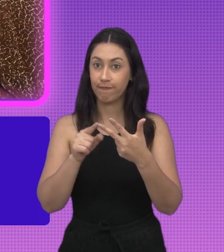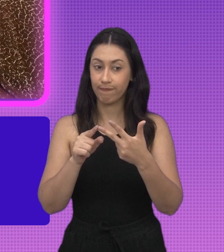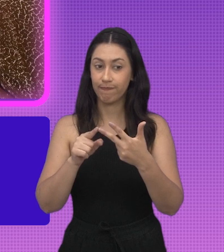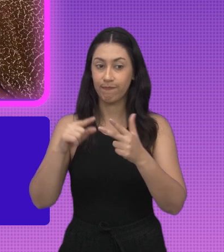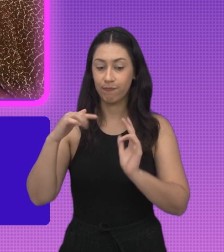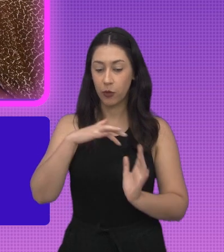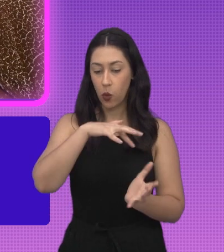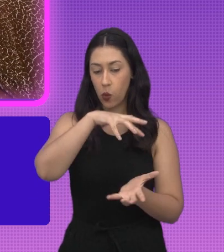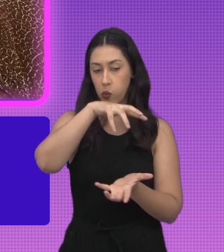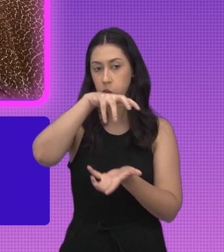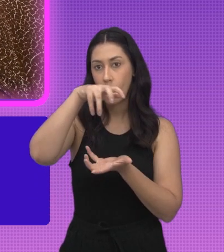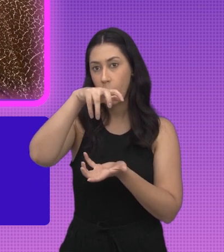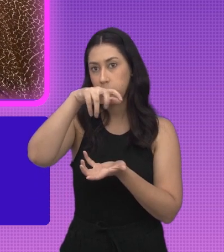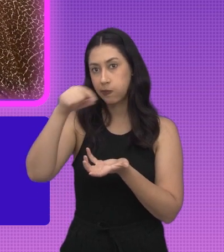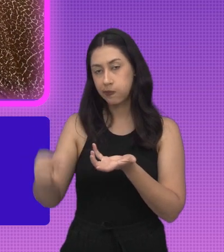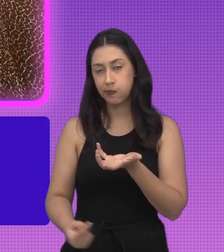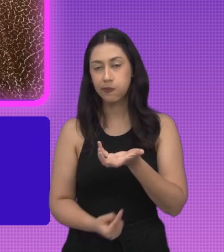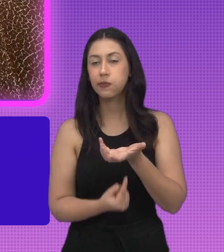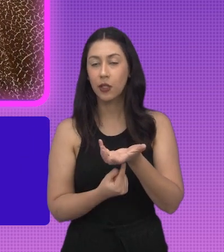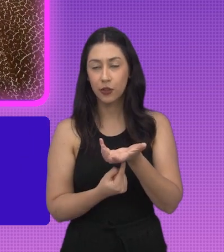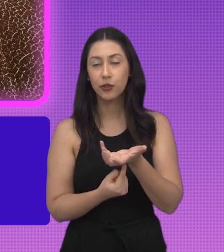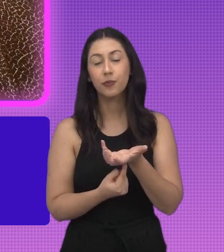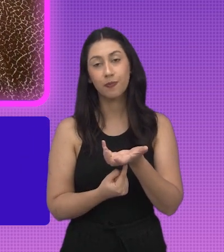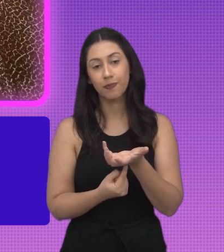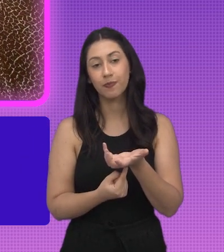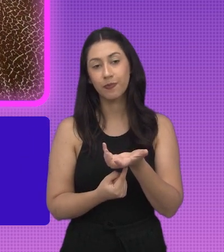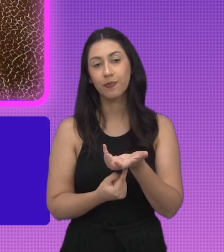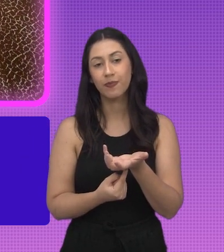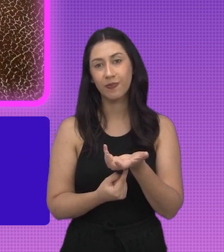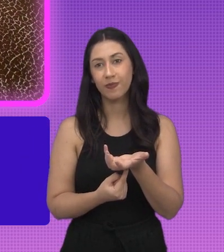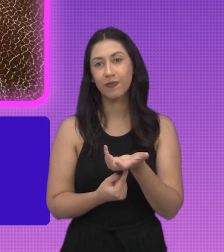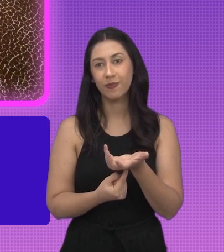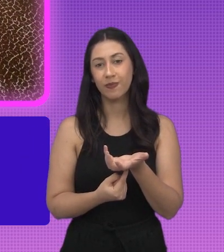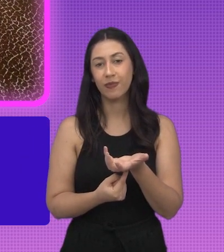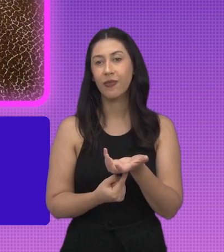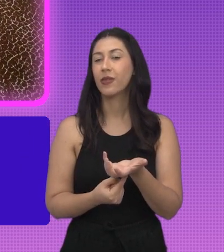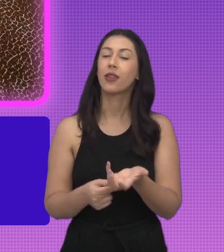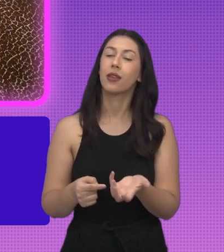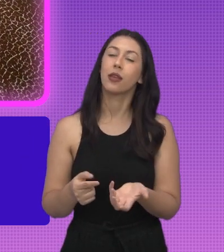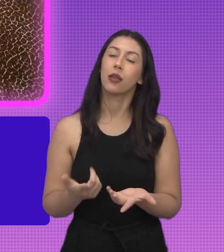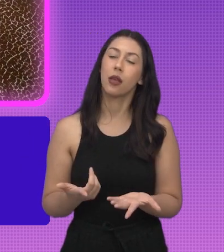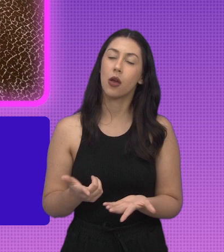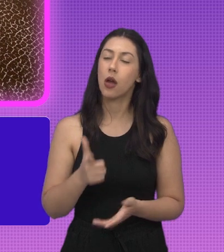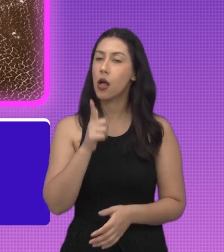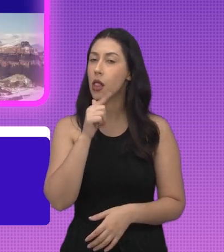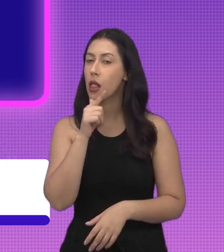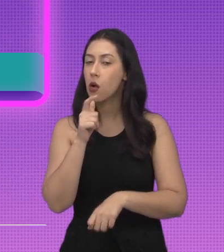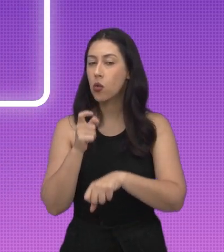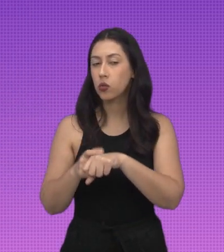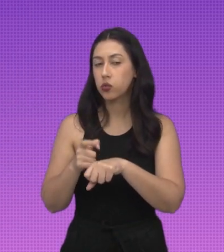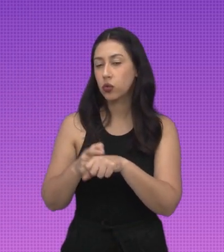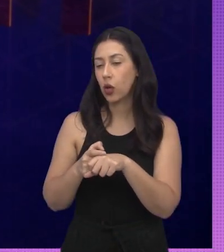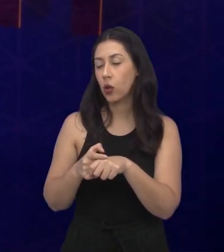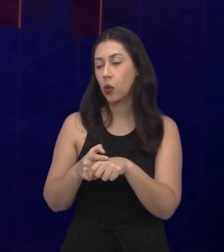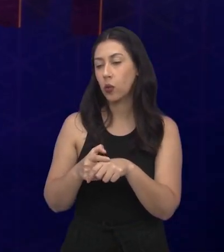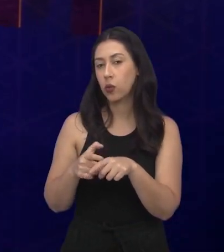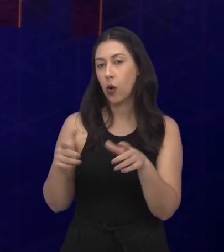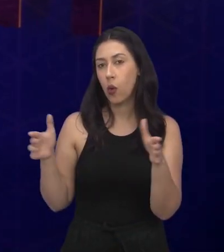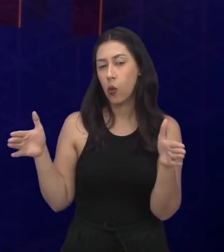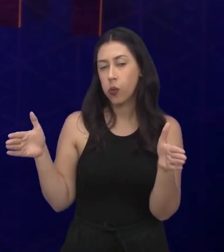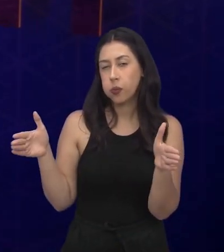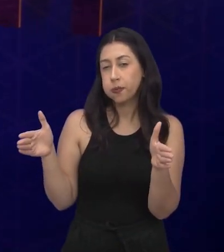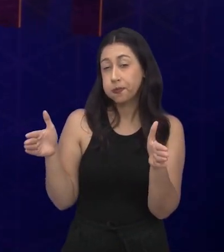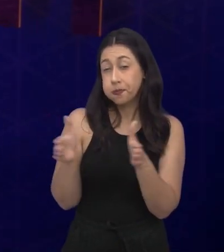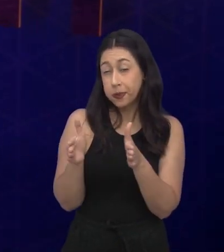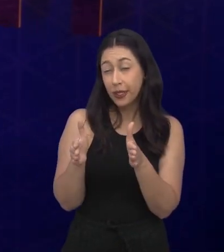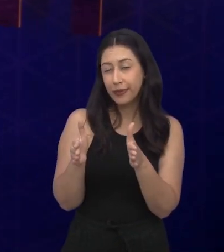da Antártida Ocidental, que tem a menor extensão do gelo marinho, teve a menor extensão de gelo marinho